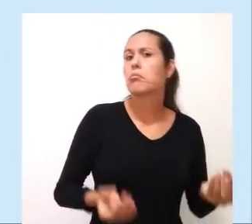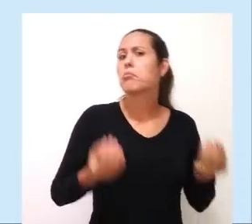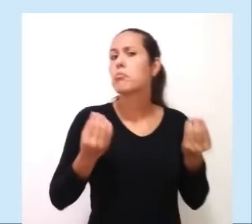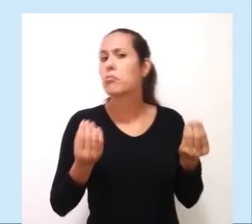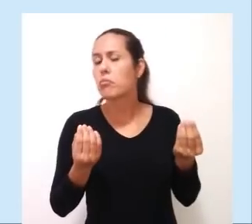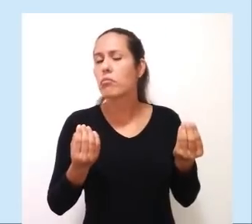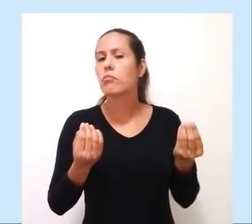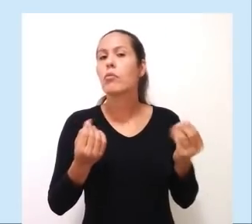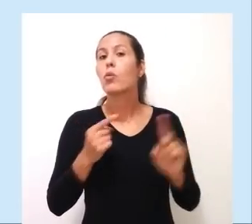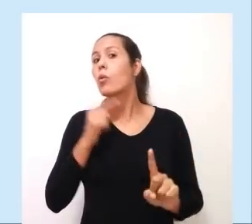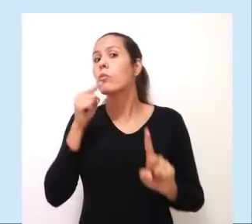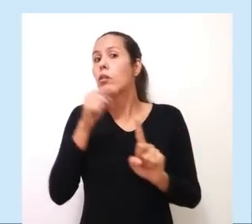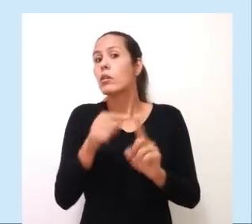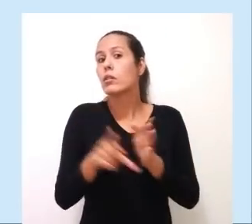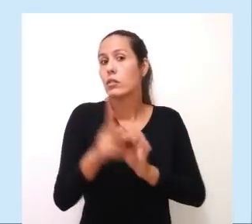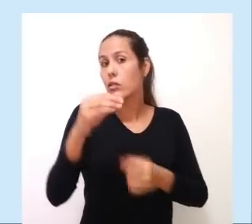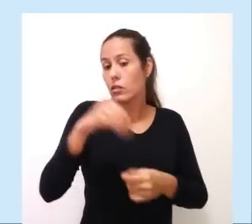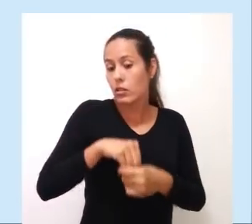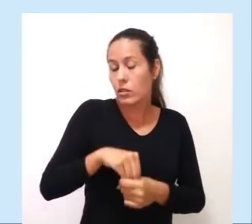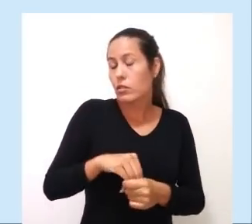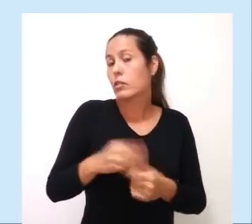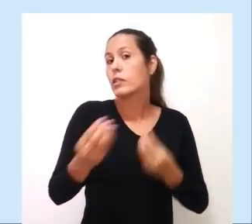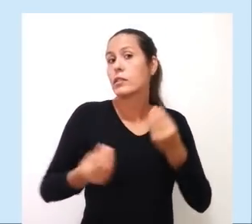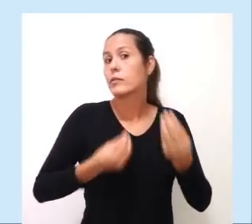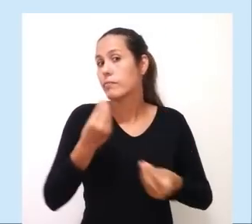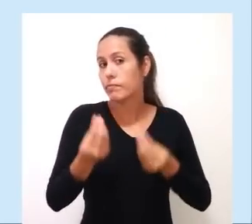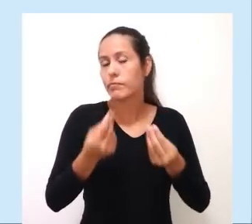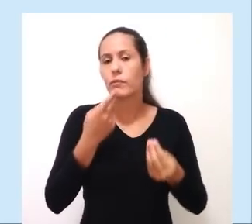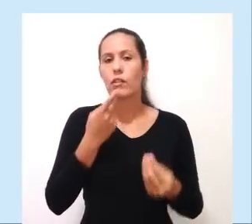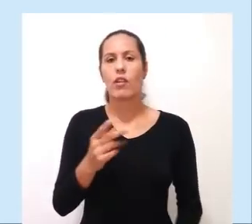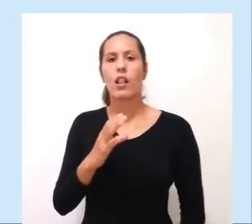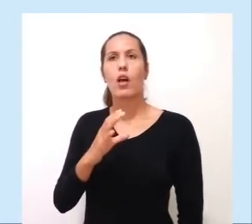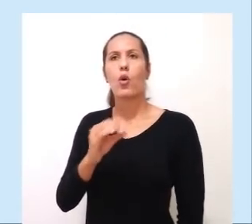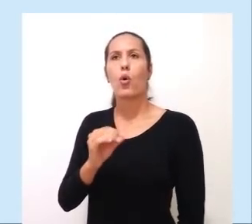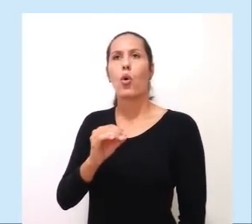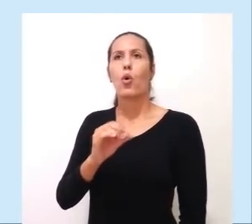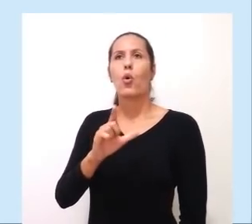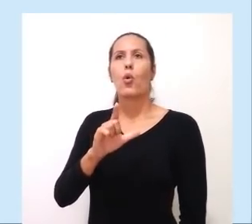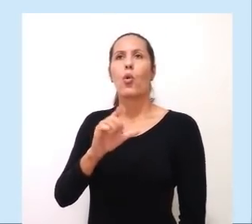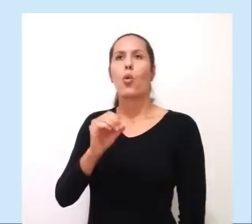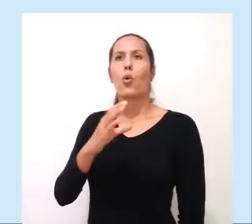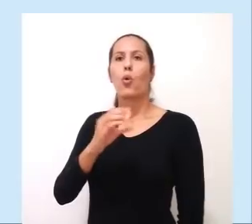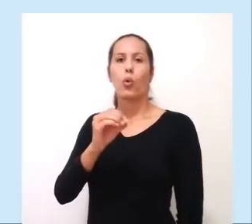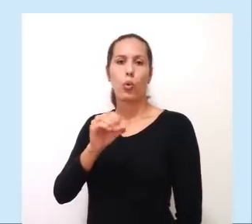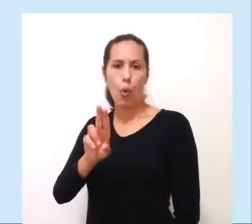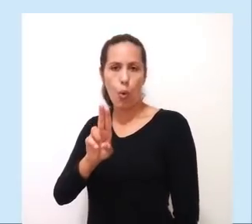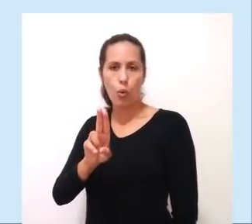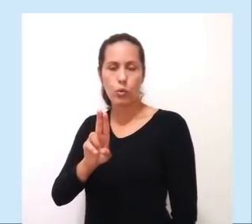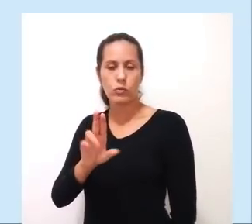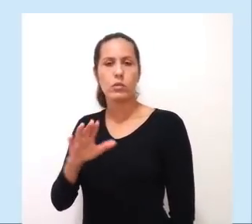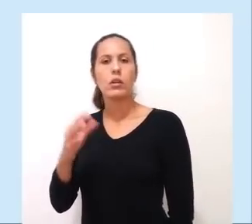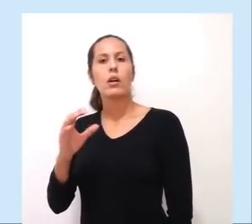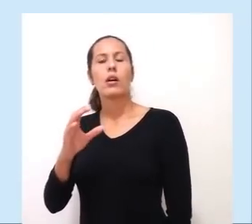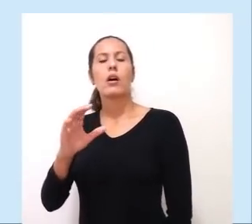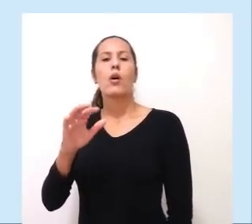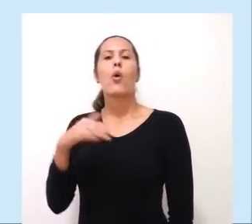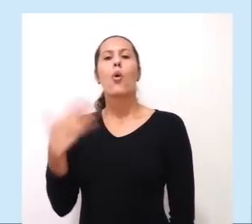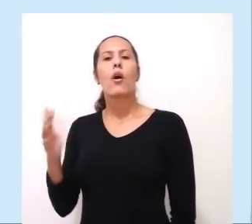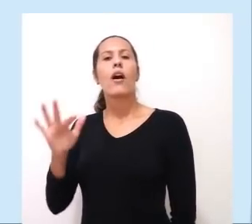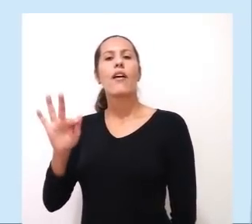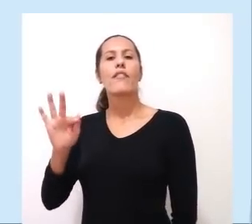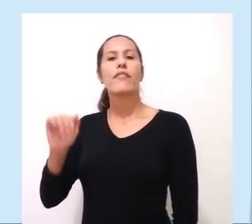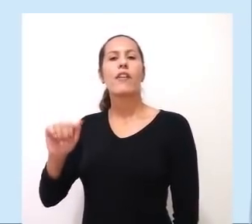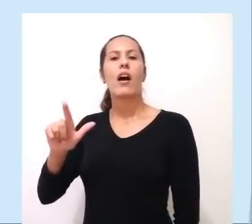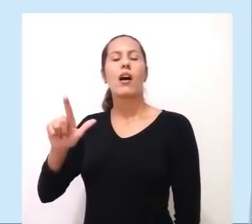imperfeito, certo? O tempo em curso no passado, como eu falei, colocou e colocava, certo? Falou e falava. Qual